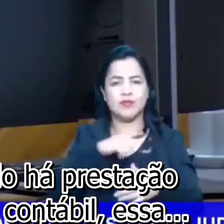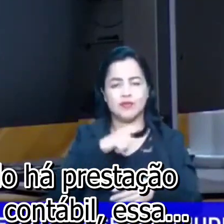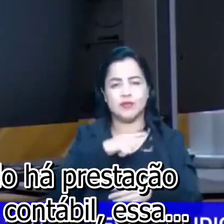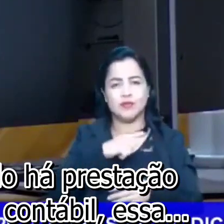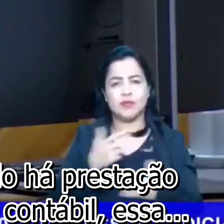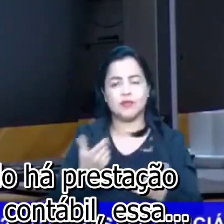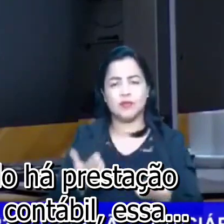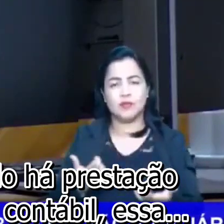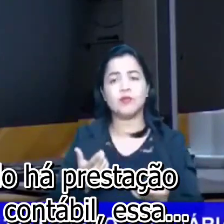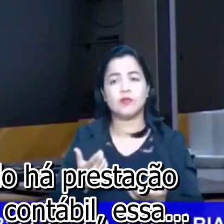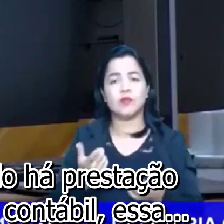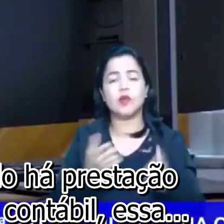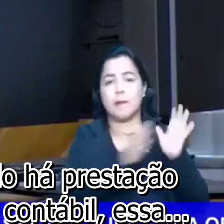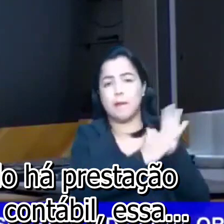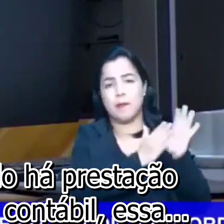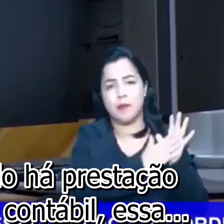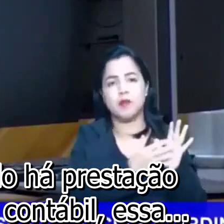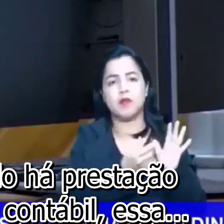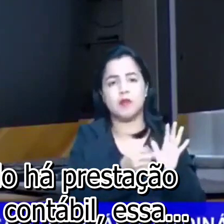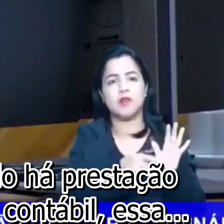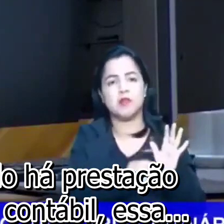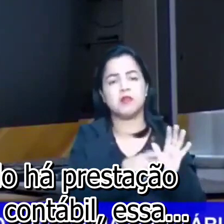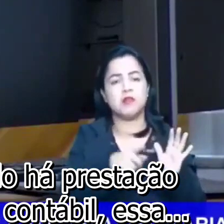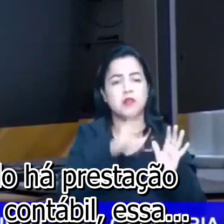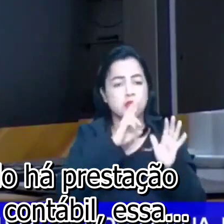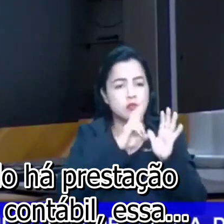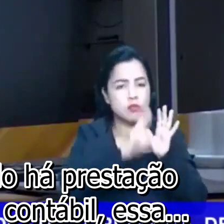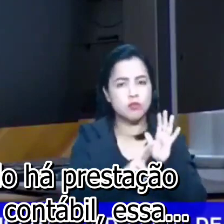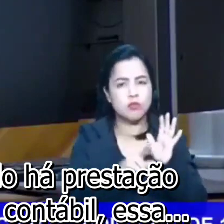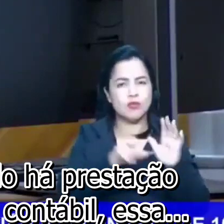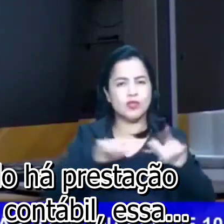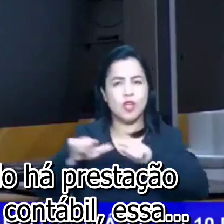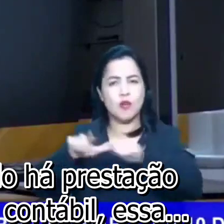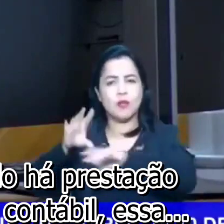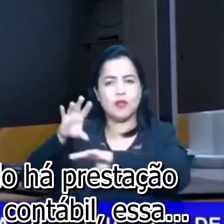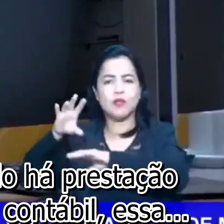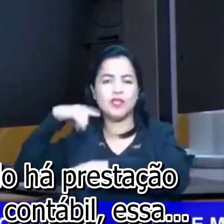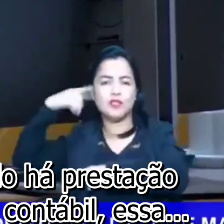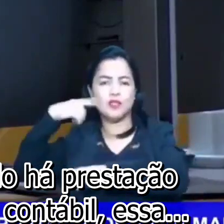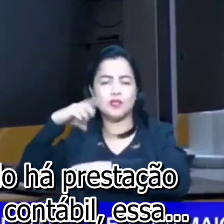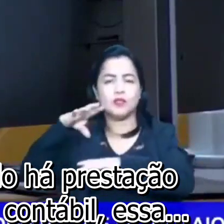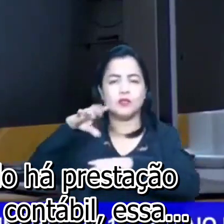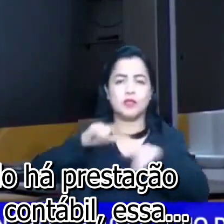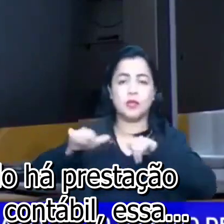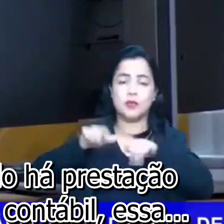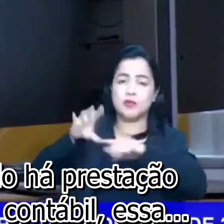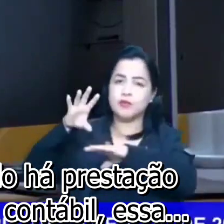forma, quando há prestação de algum serviço advocatício ou algum serviço contábil,